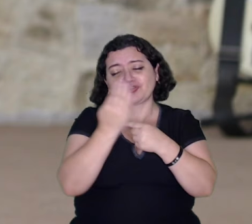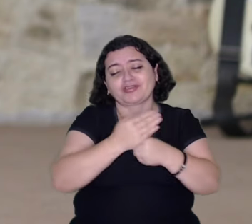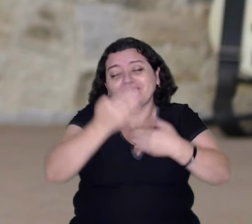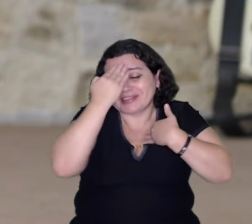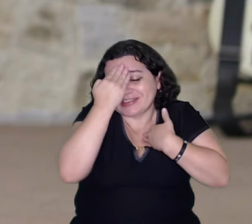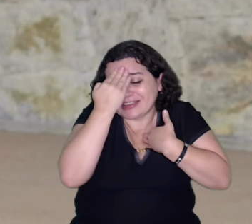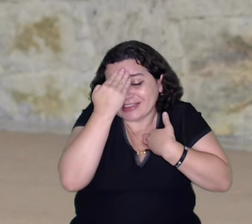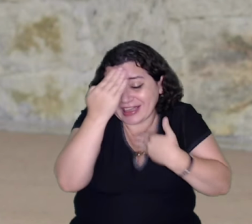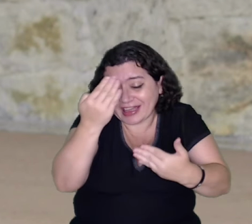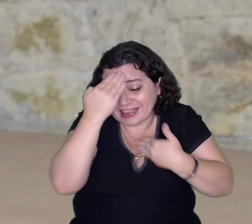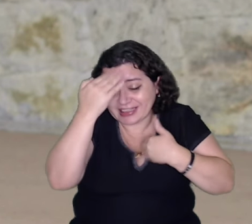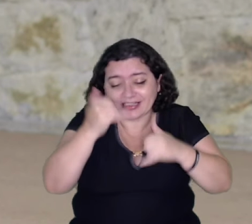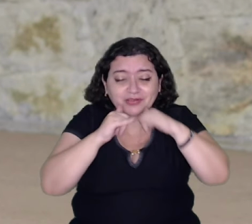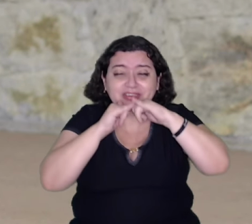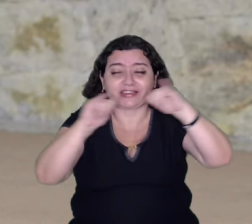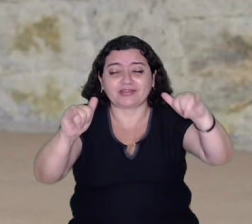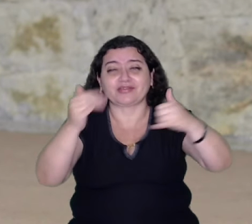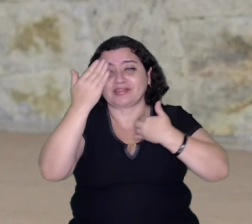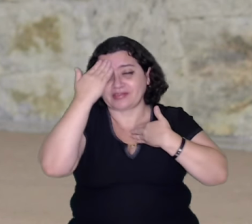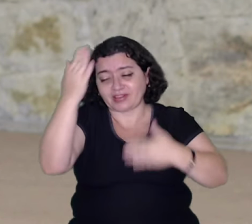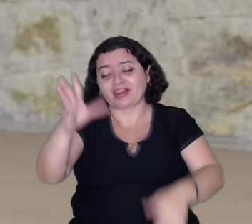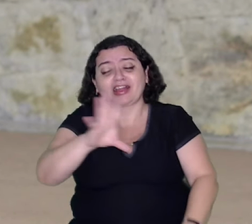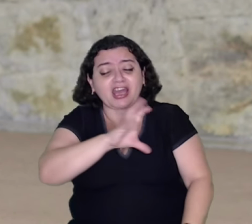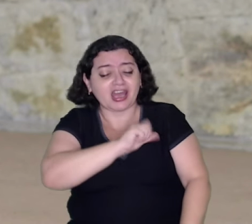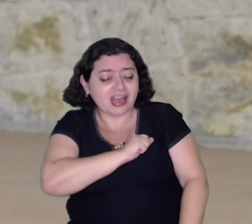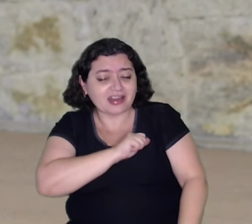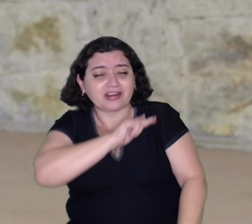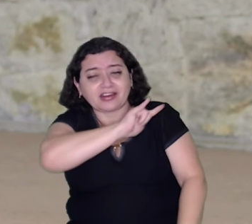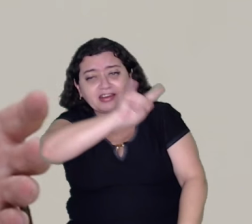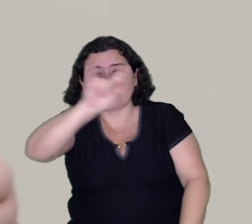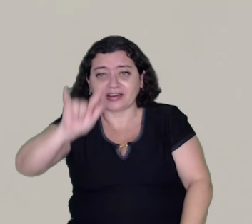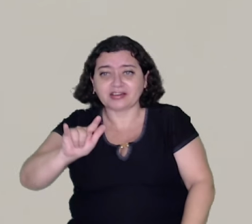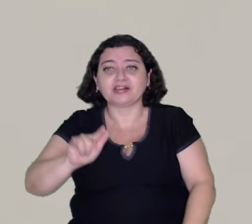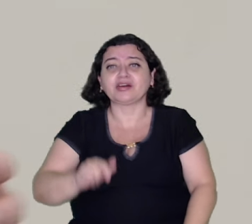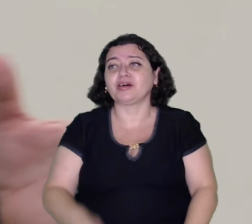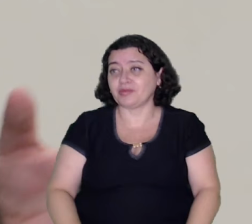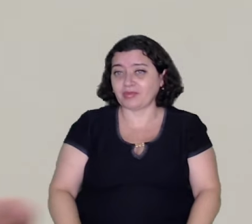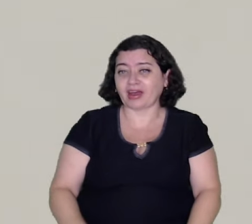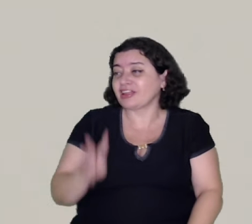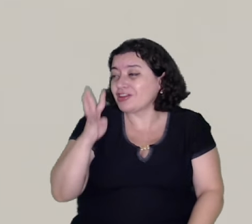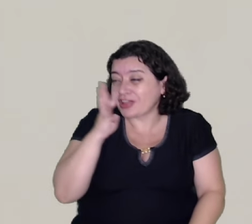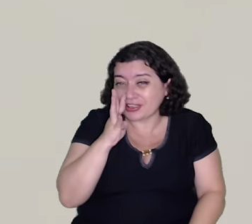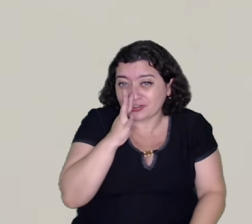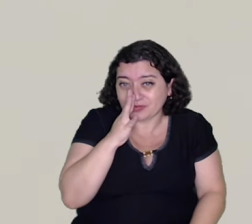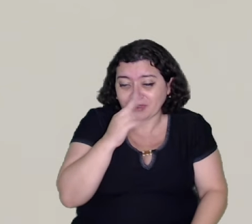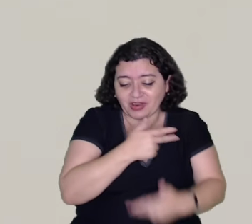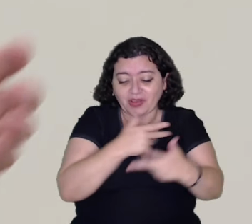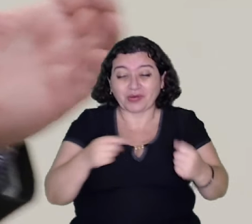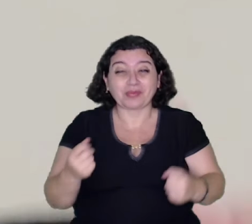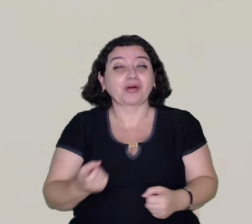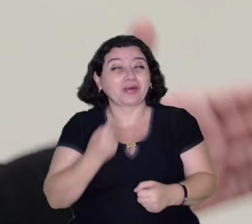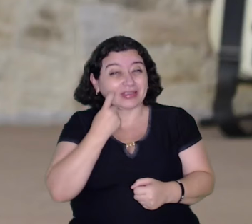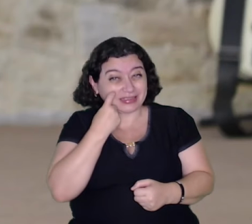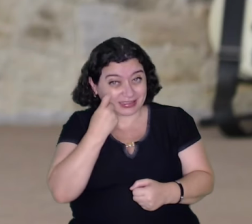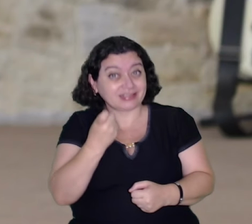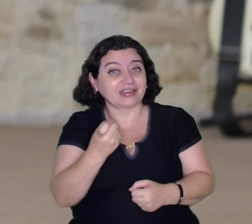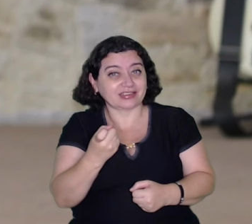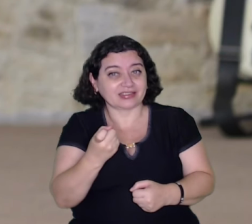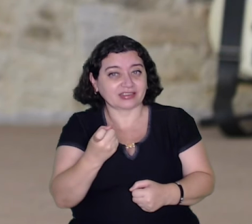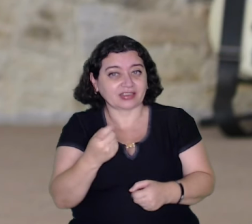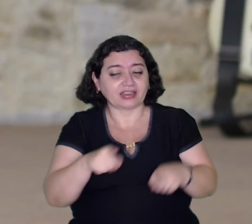você declara, você diz que o ama, você diz que o admira. É uma coisa interessante. Em relação a